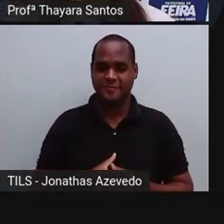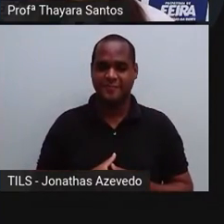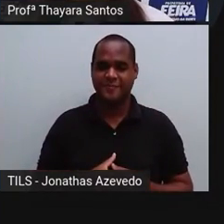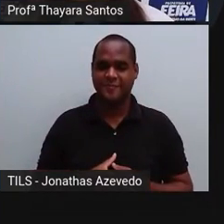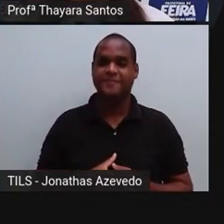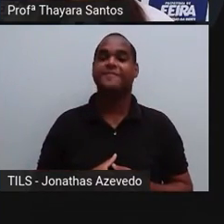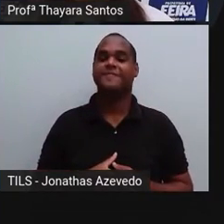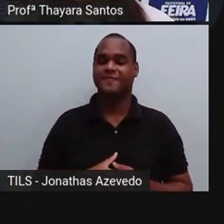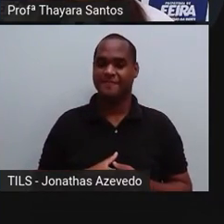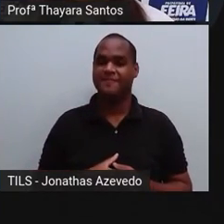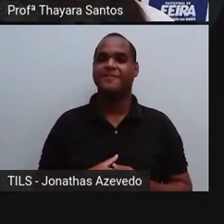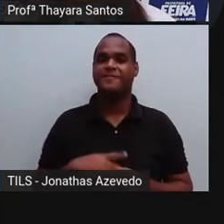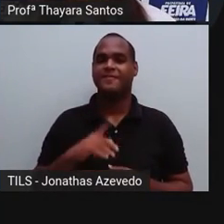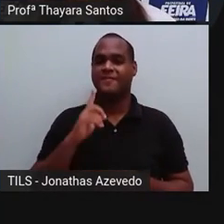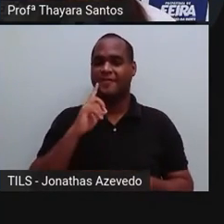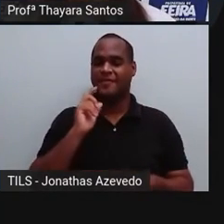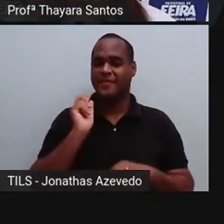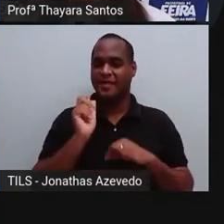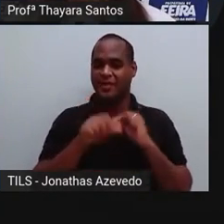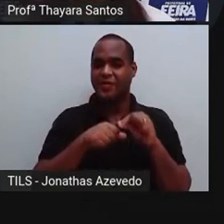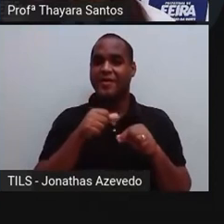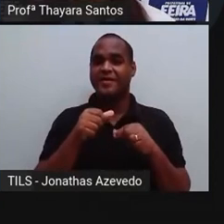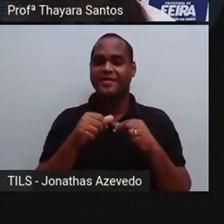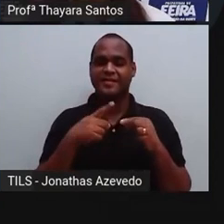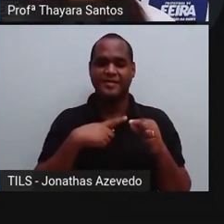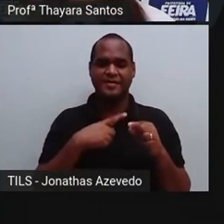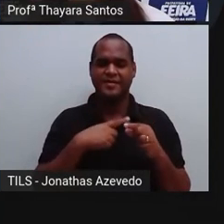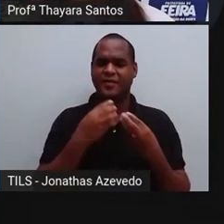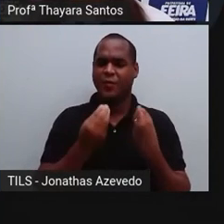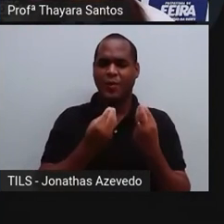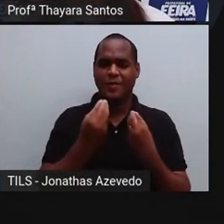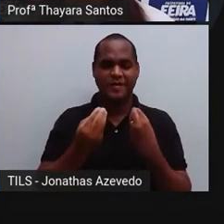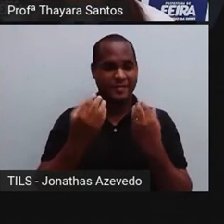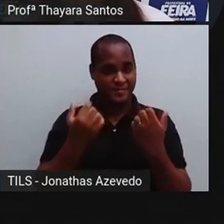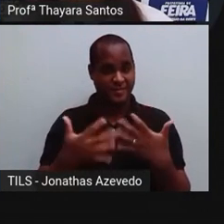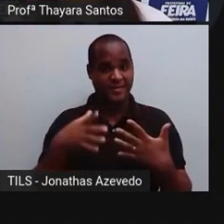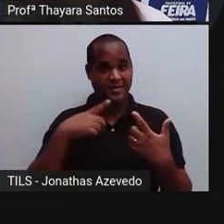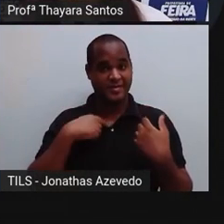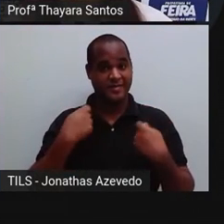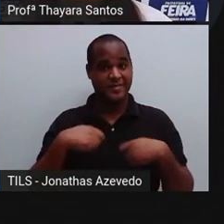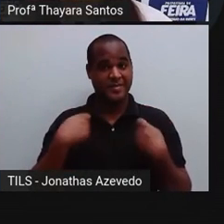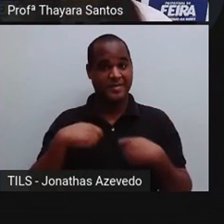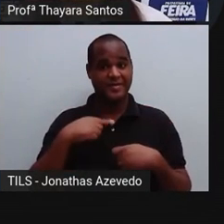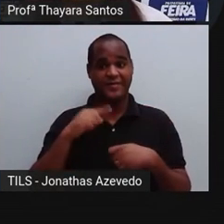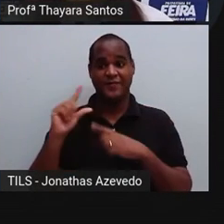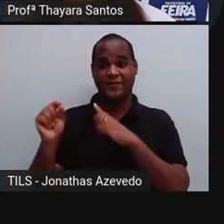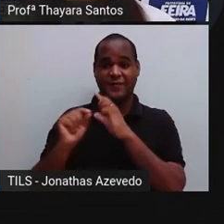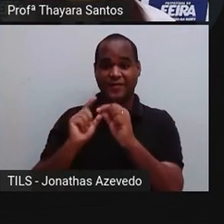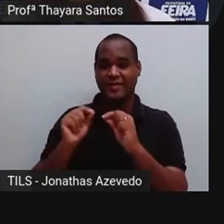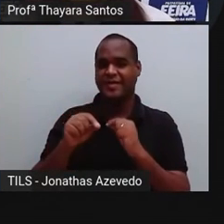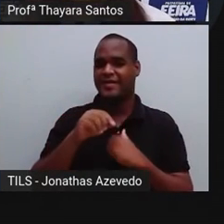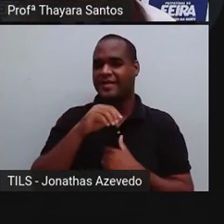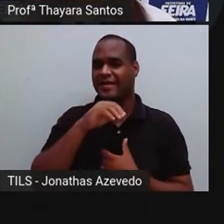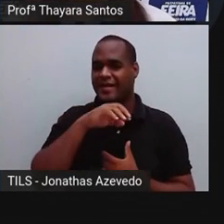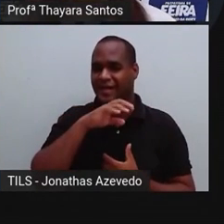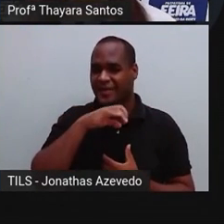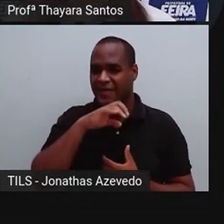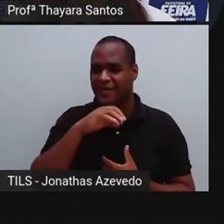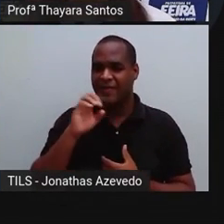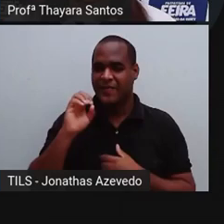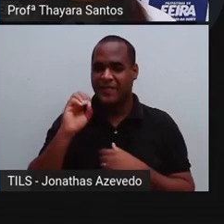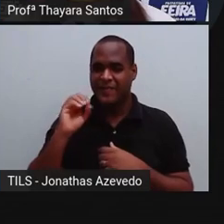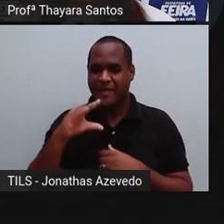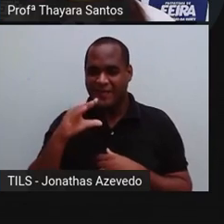gente é esse bonequinho aqui vermelho. Só que além de achar a casinha, a gente tem que fugir desses monstrinhos, porque se